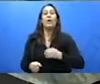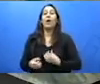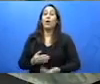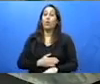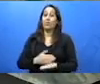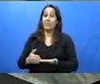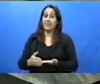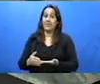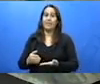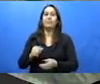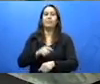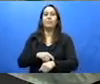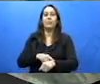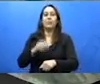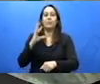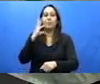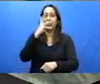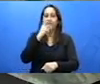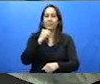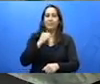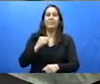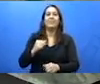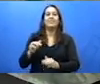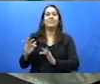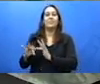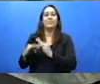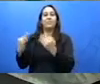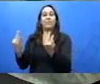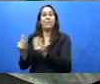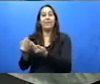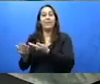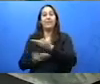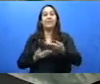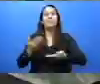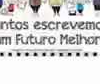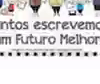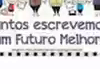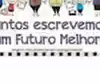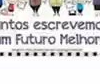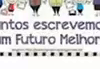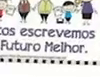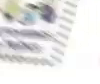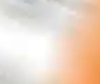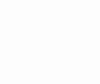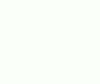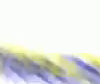Começaremos com aquele momento bem bonito, de família para família.